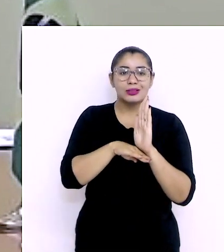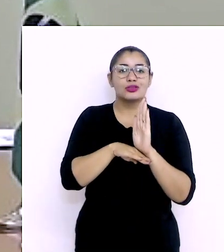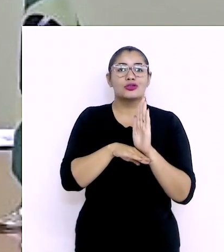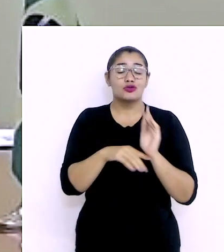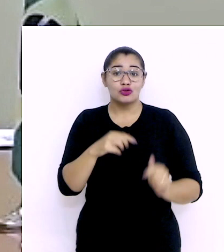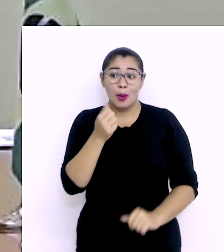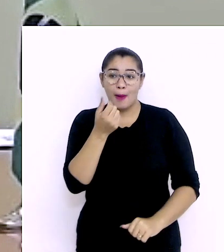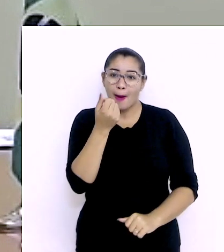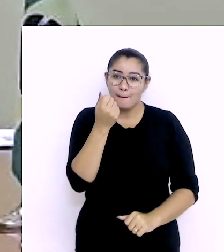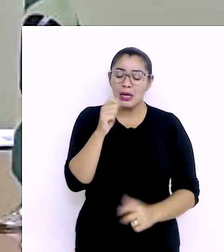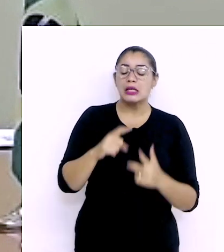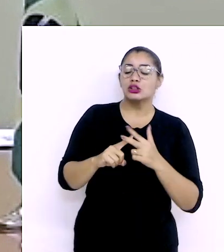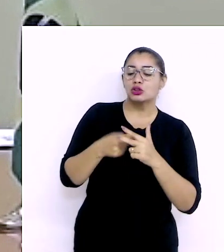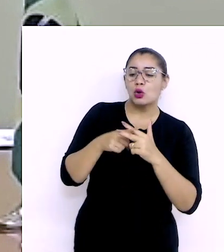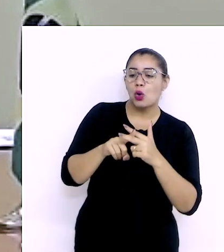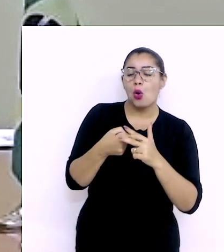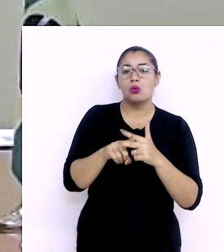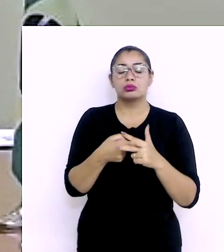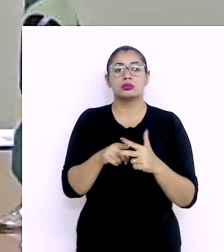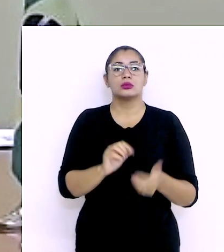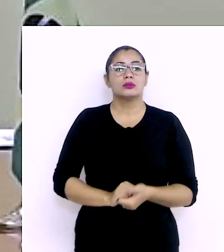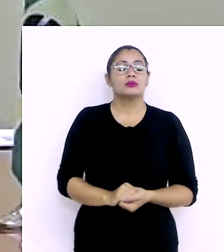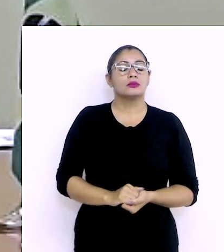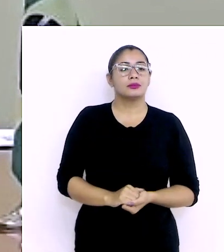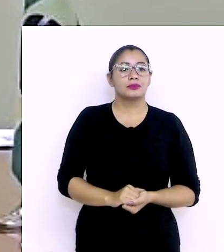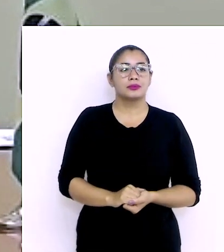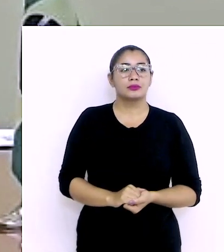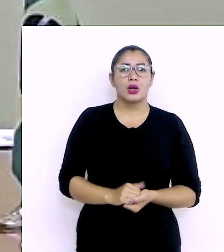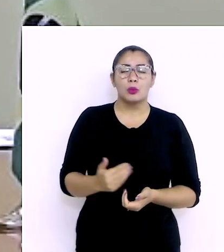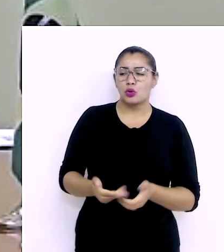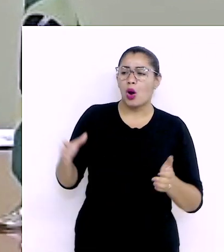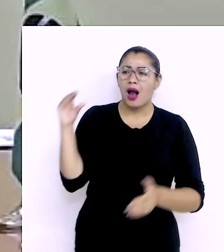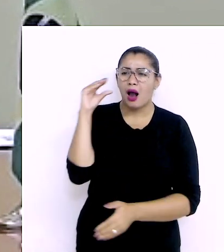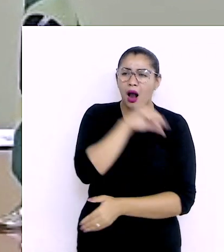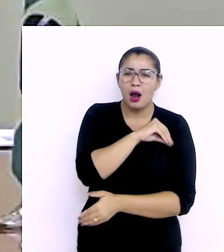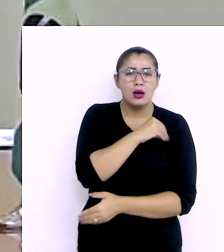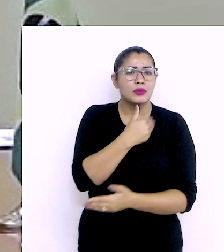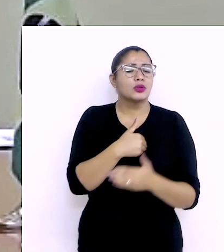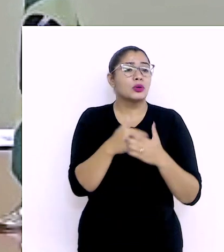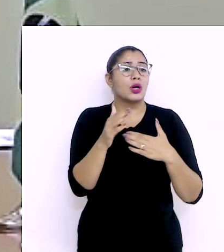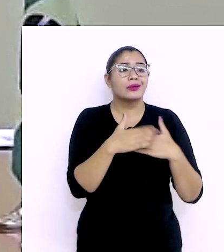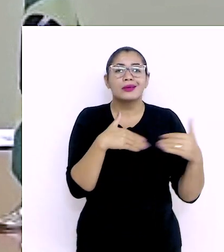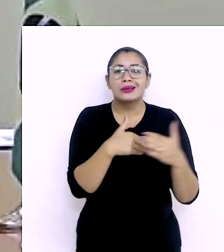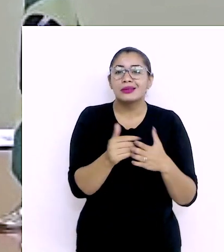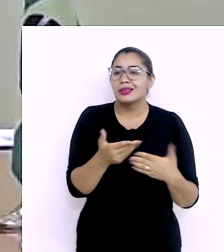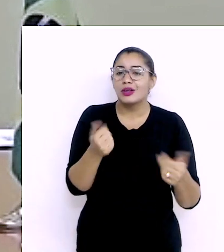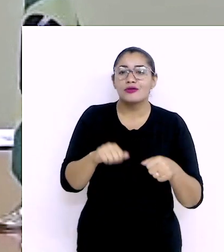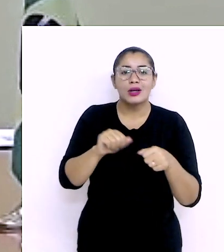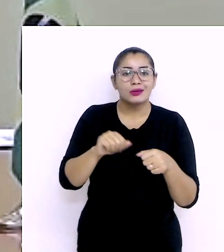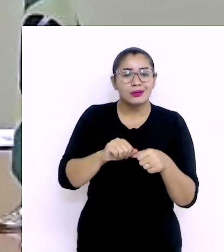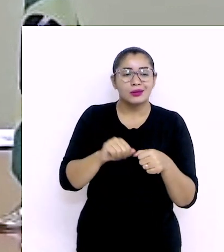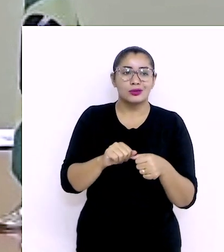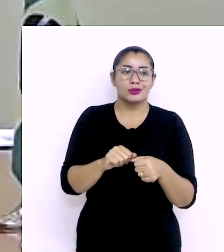do equipamento de geração de energia eólica e solar muito mais rápido do que qualquer estimativa que havia sido feita, mesmo